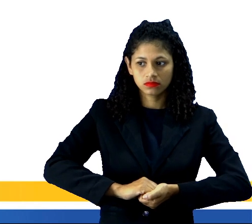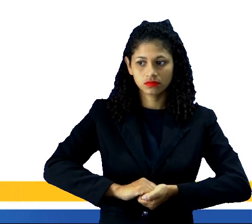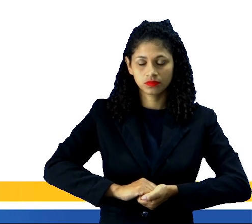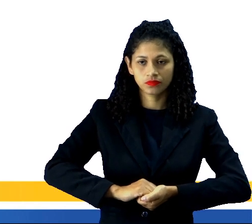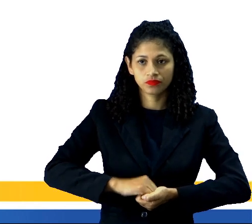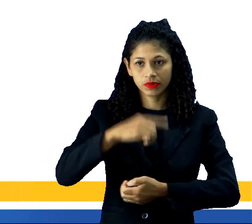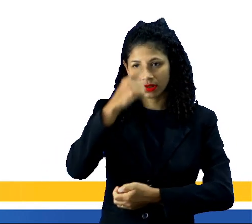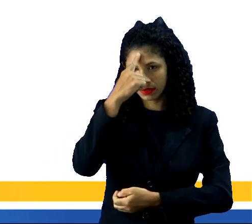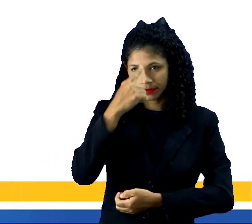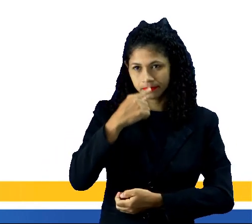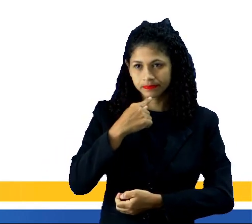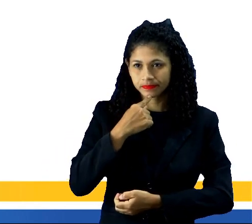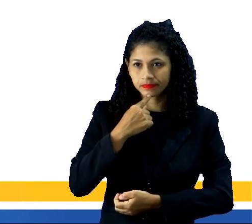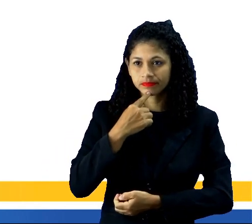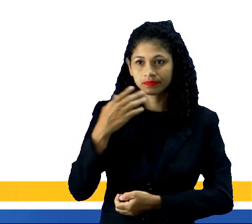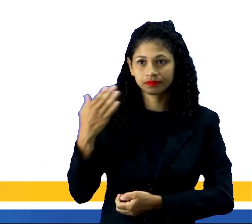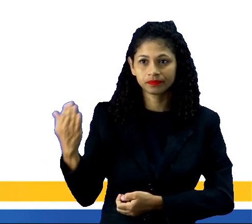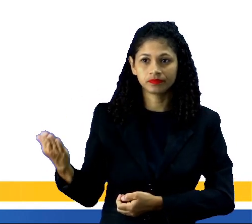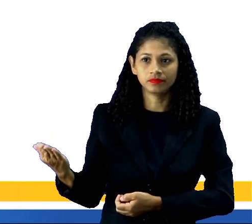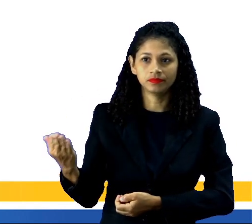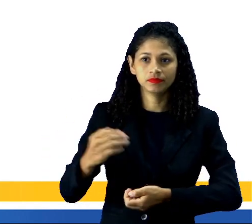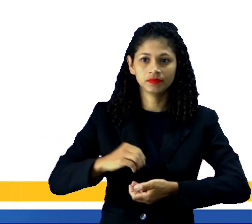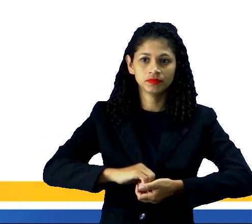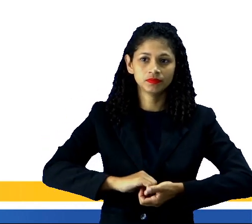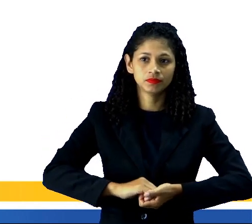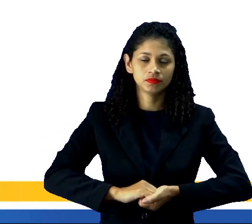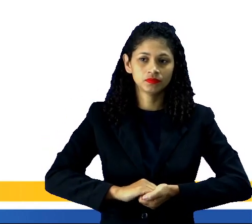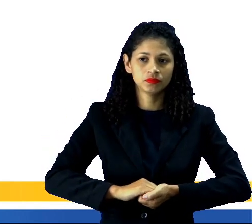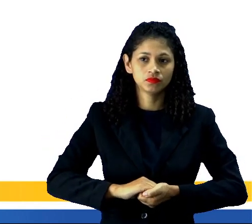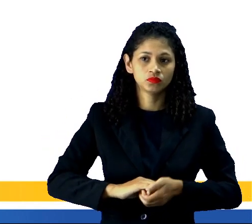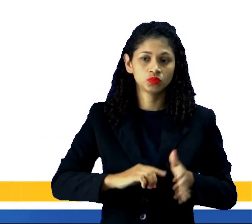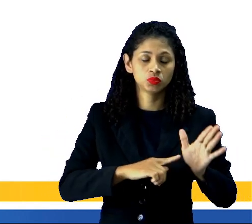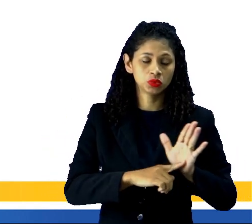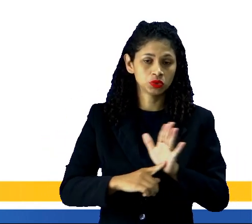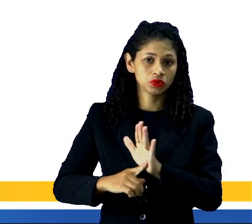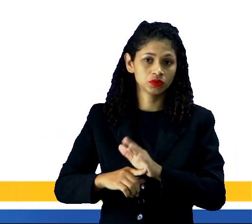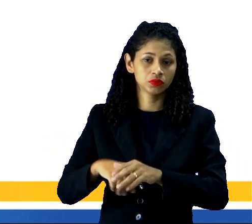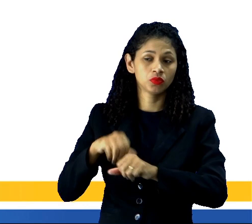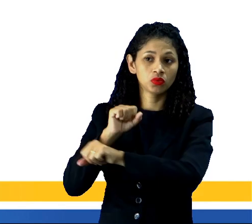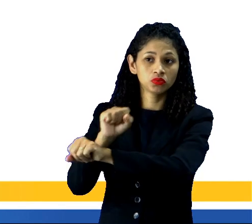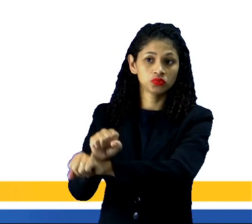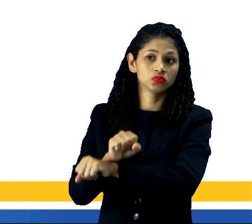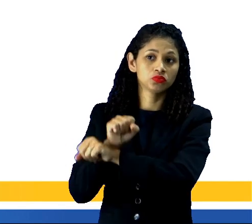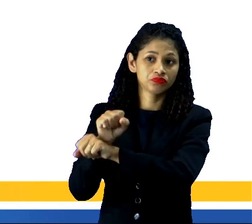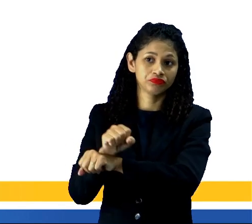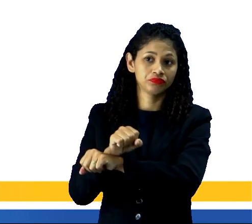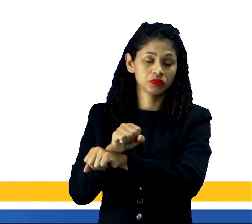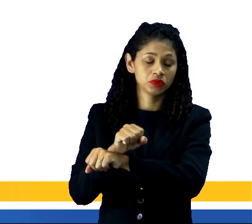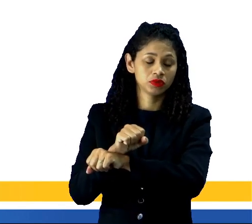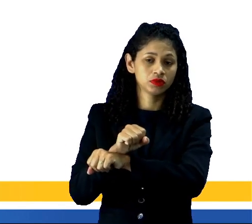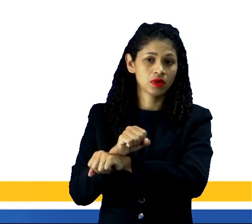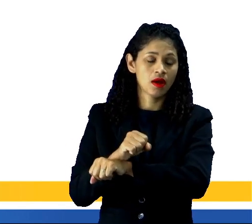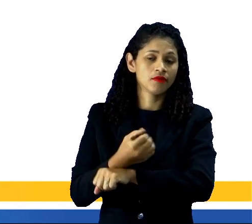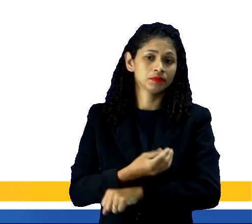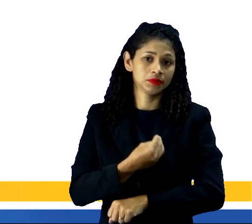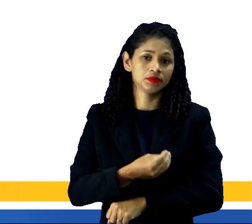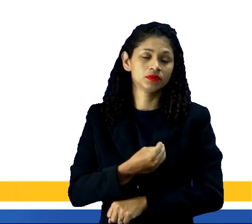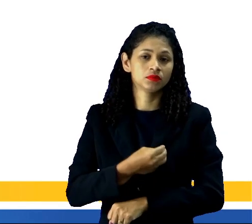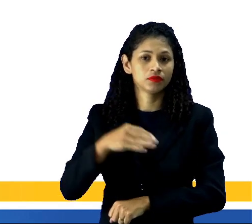Aqui a gente tem uma imagem, né, uma gravura de época, né, retratando aí os escravos que iam integrar os exércitos.